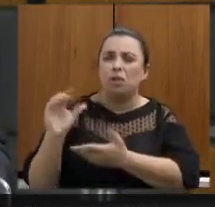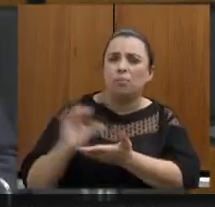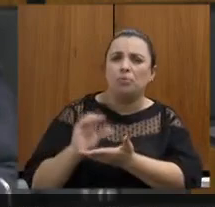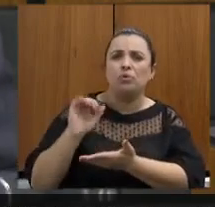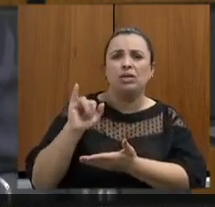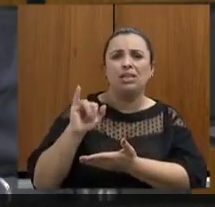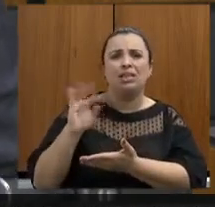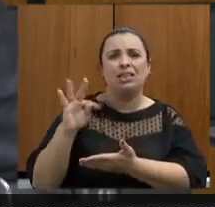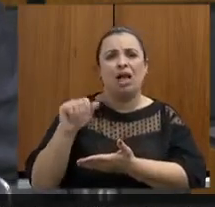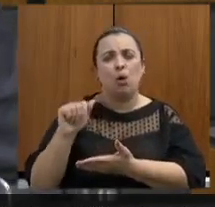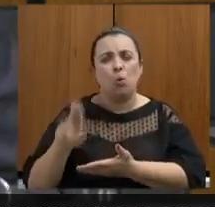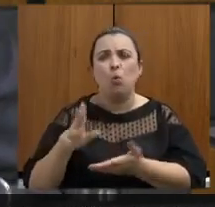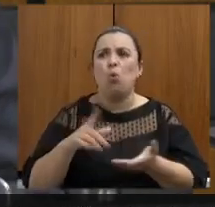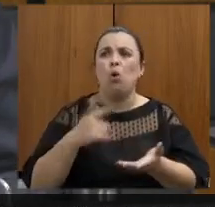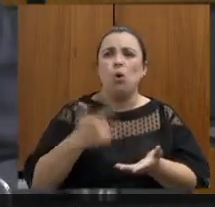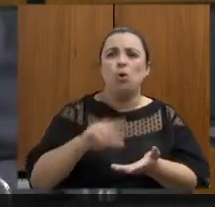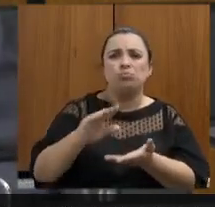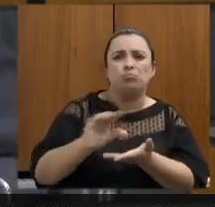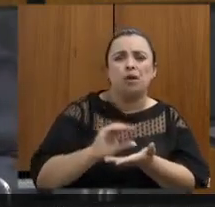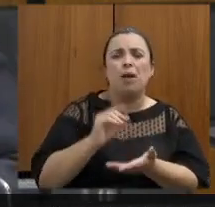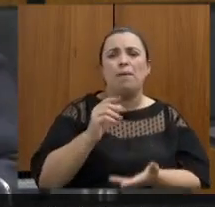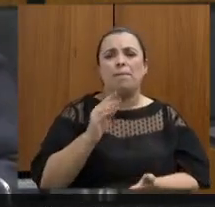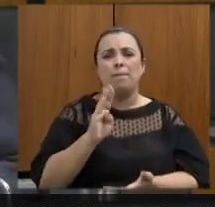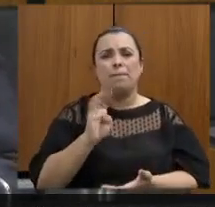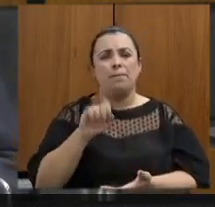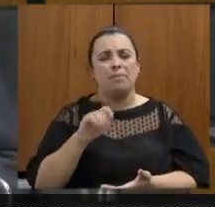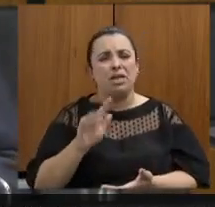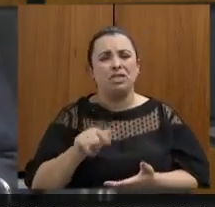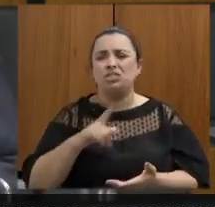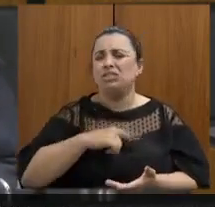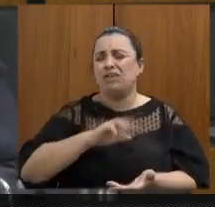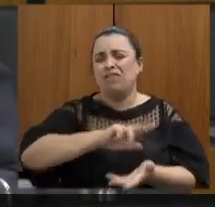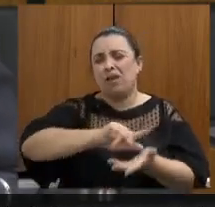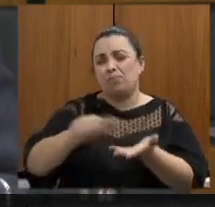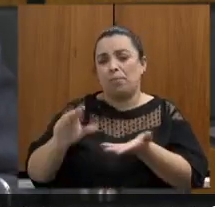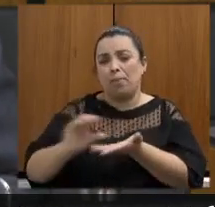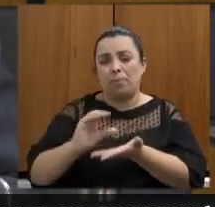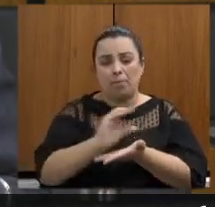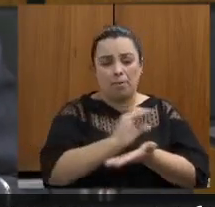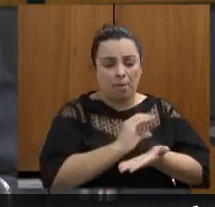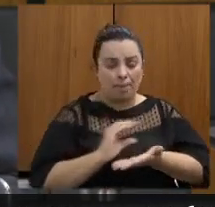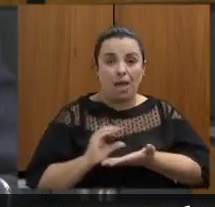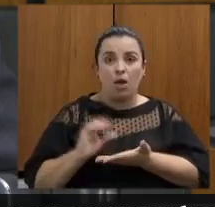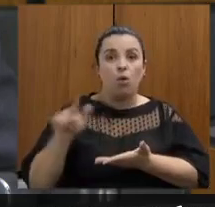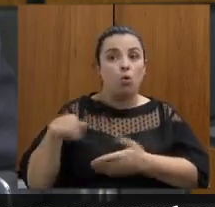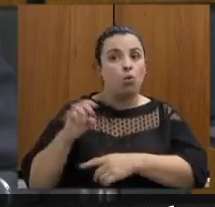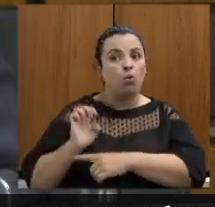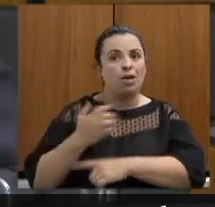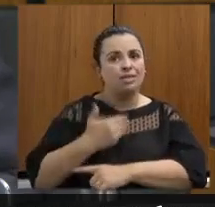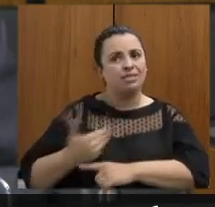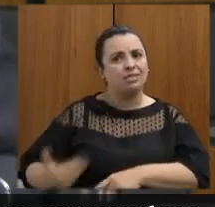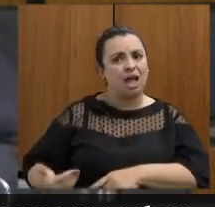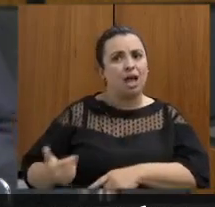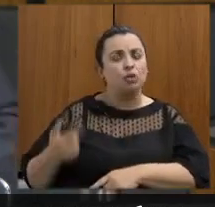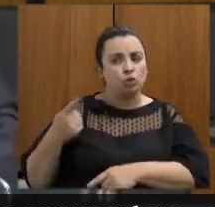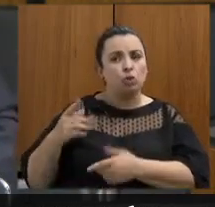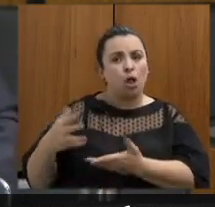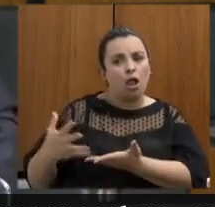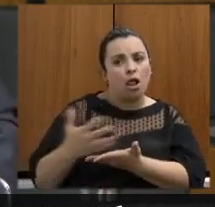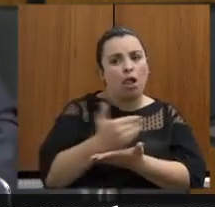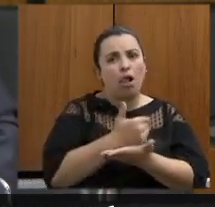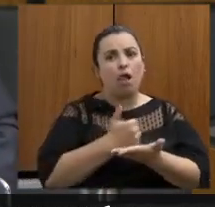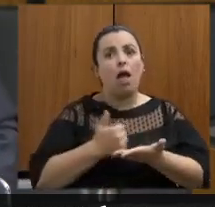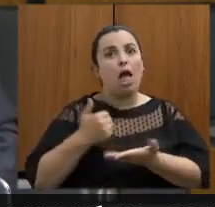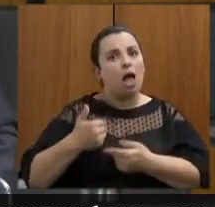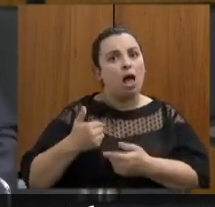precatório do bem Tem mais enfim ao aumento da receita do Estado dentro de várias coisas